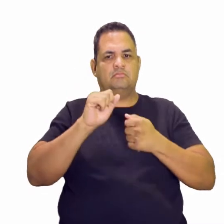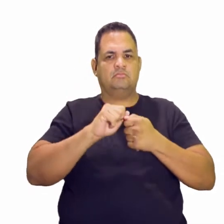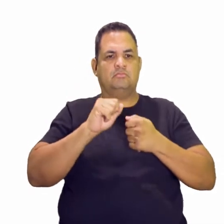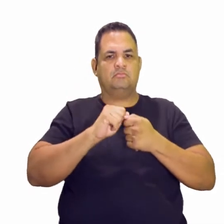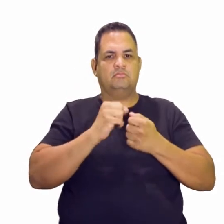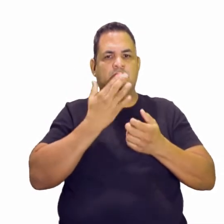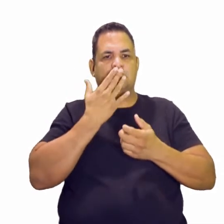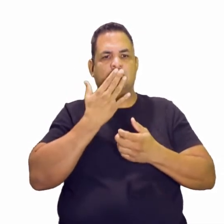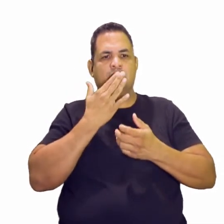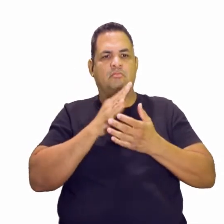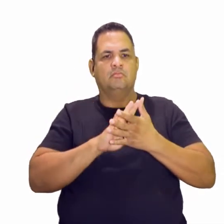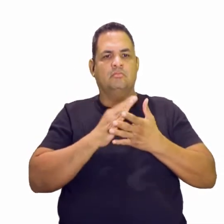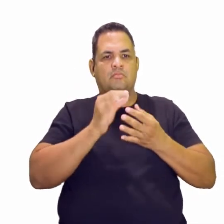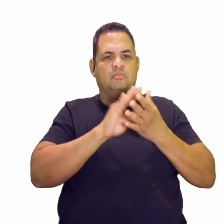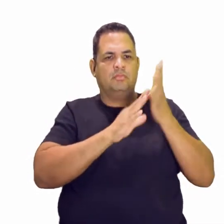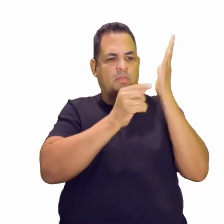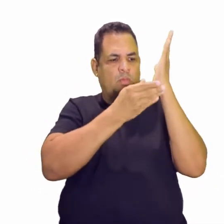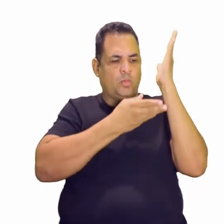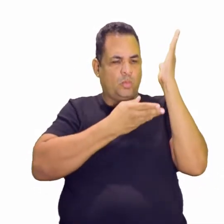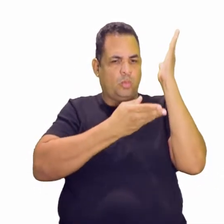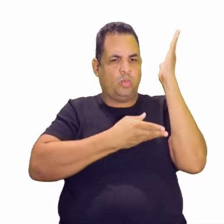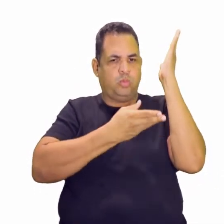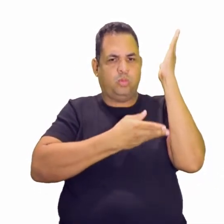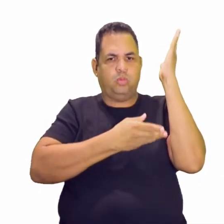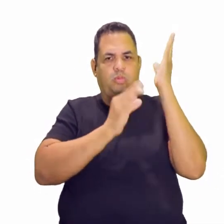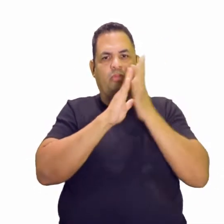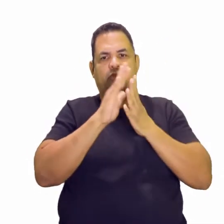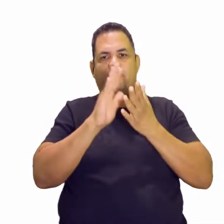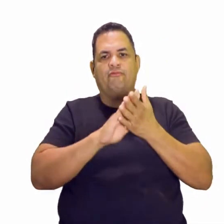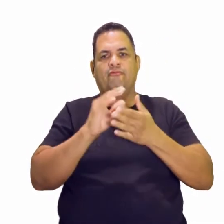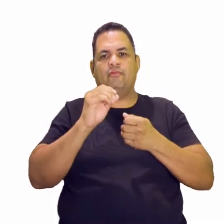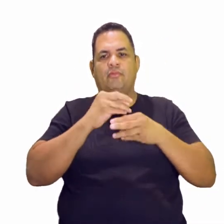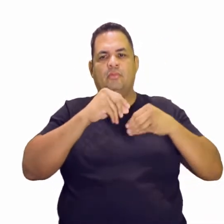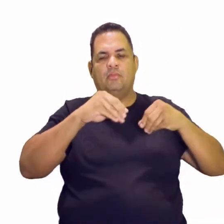pó, seiva de plantas, frutos e barro